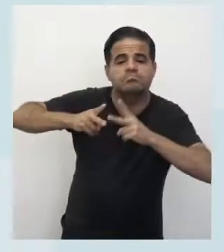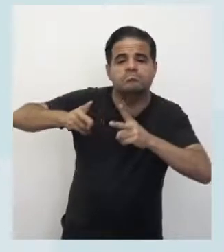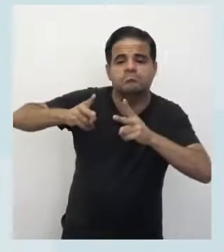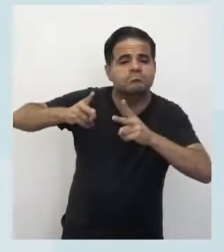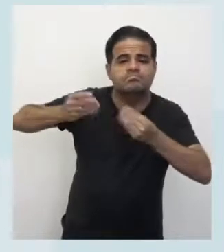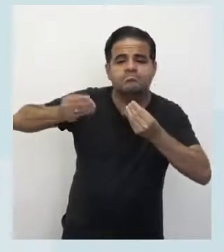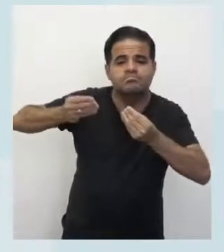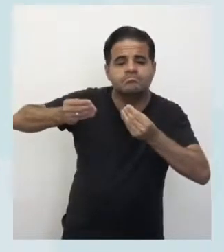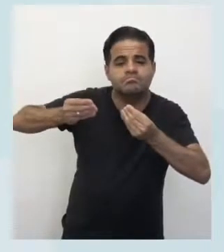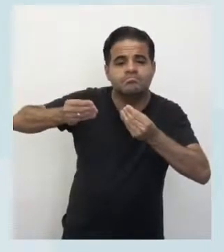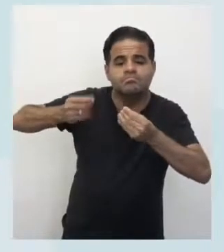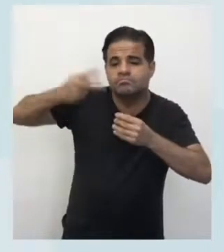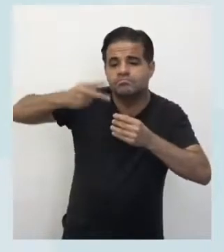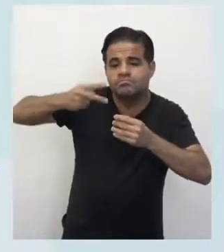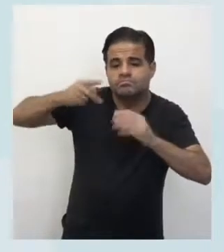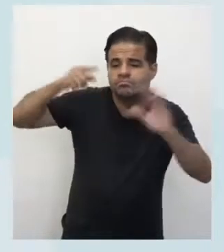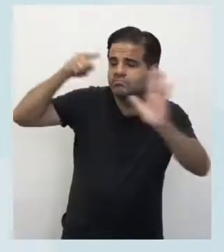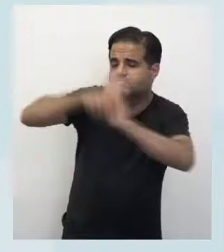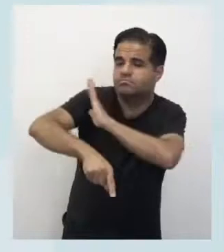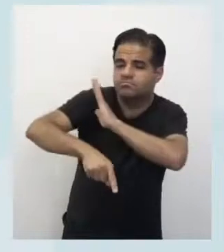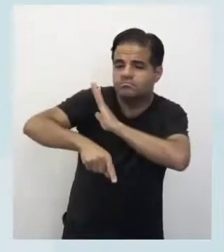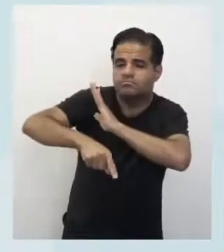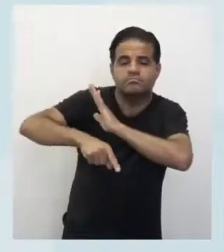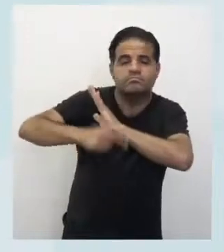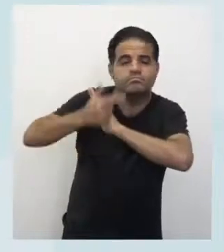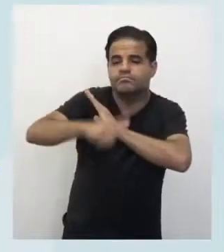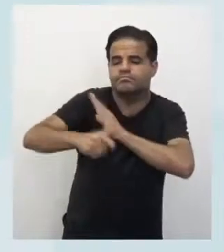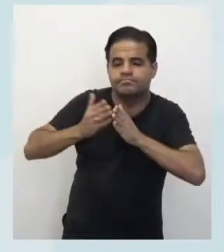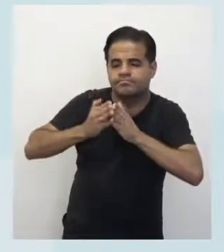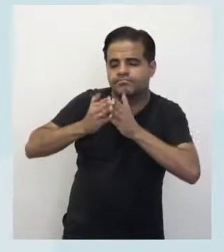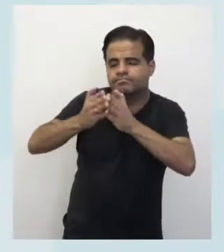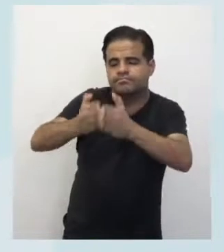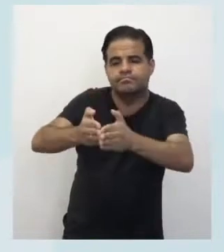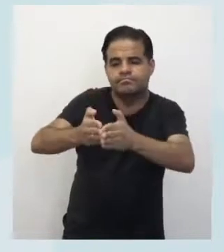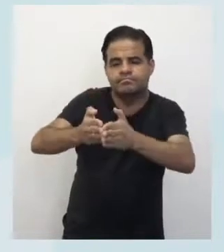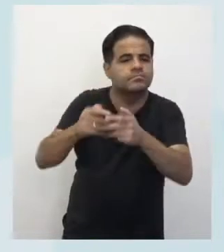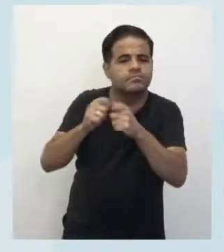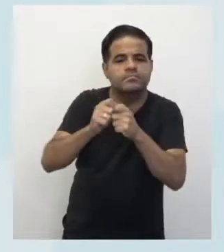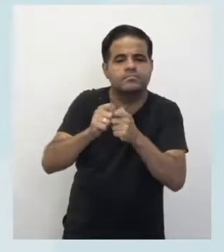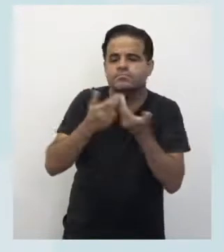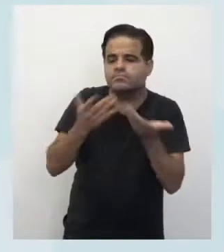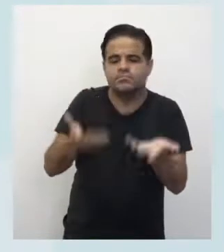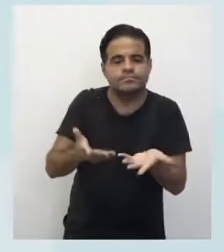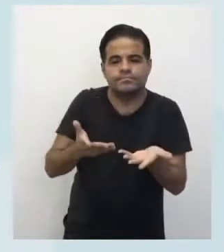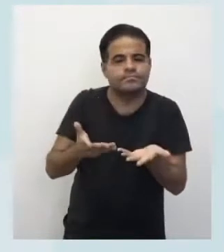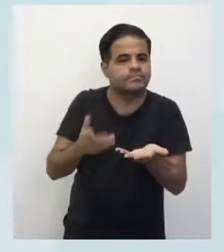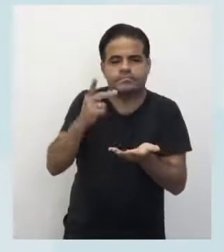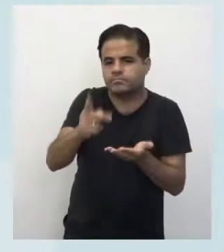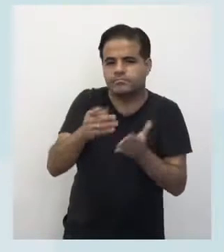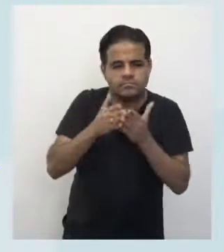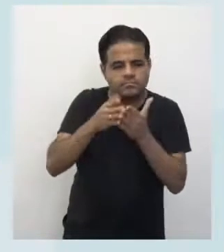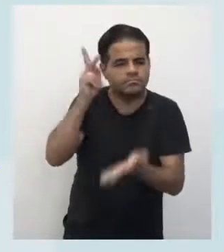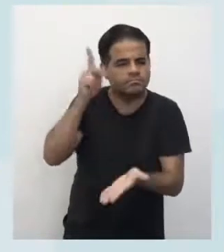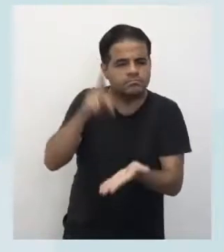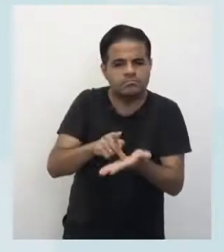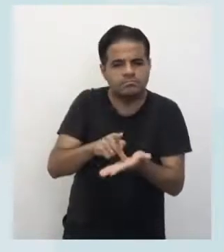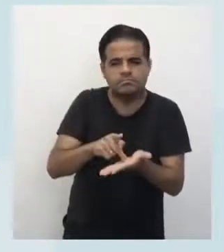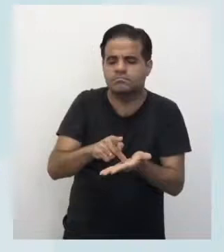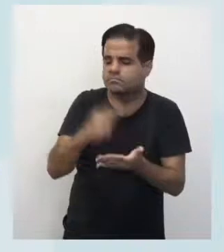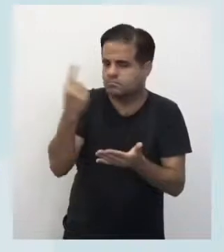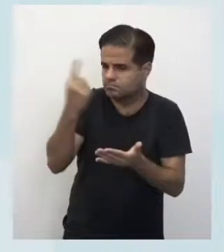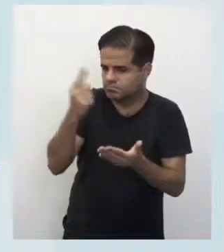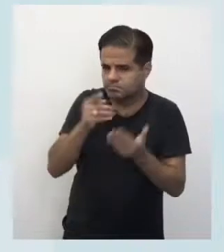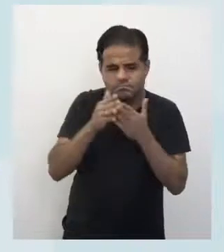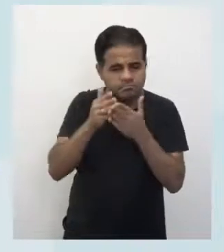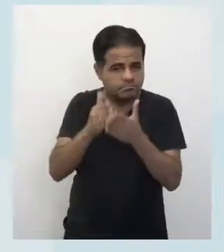mesmo? Segunda pergunta, o outro barco, o que faz com que ele não seja o seu barco original, o seu primeiro